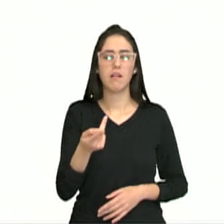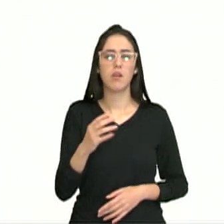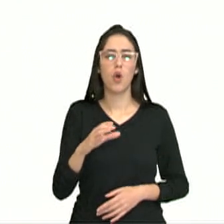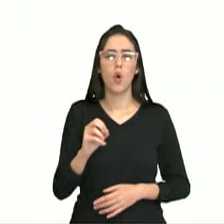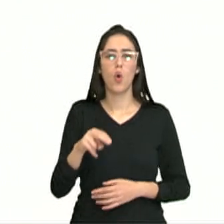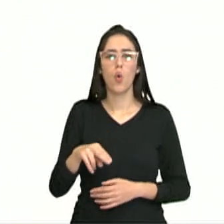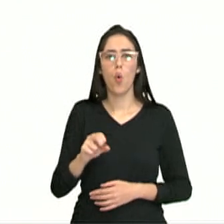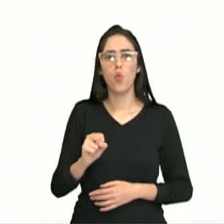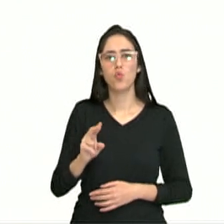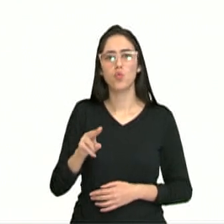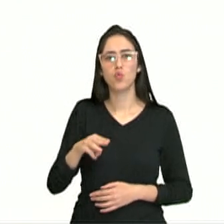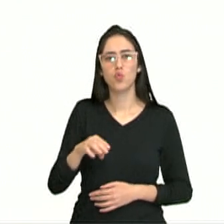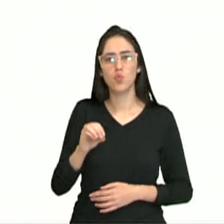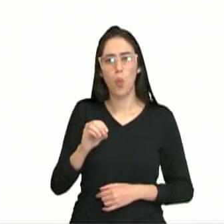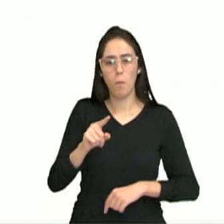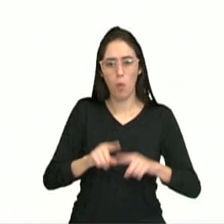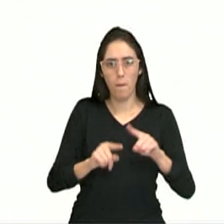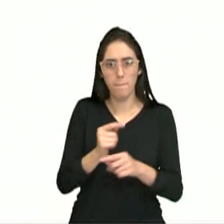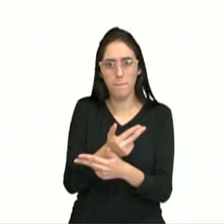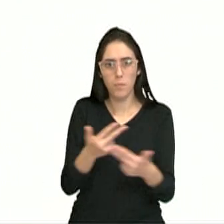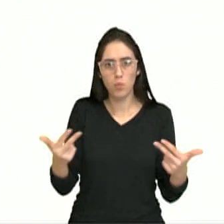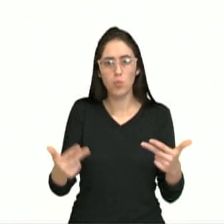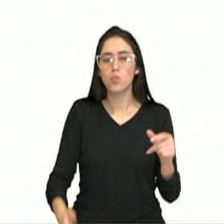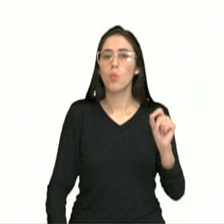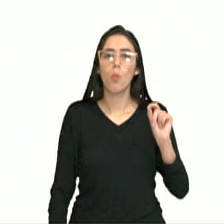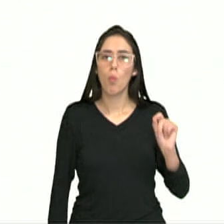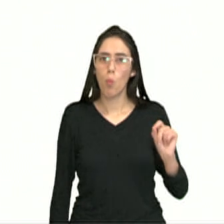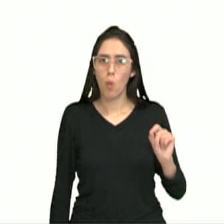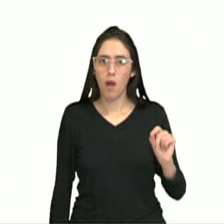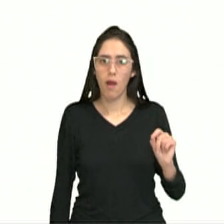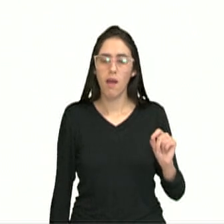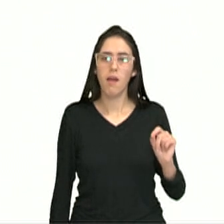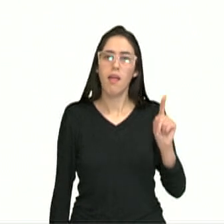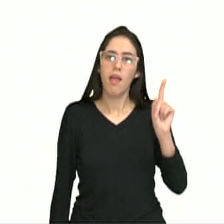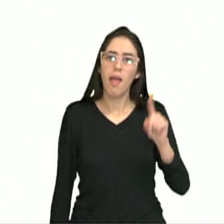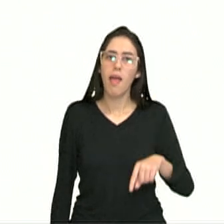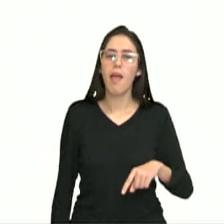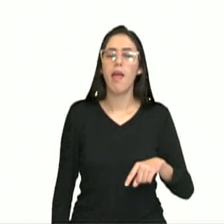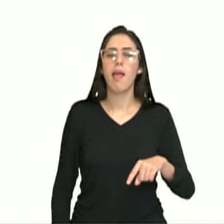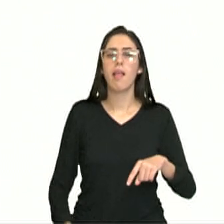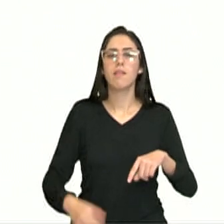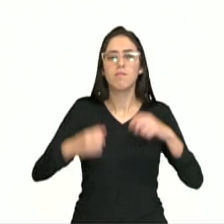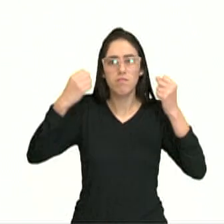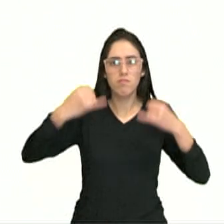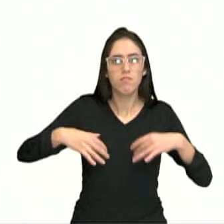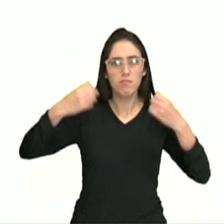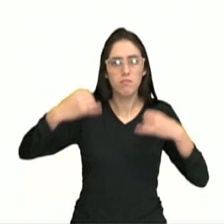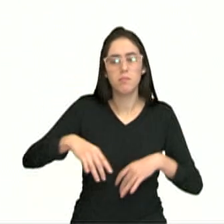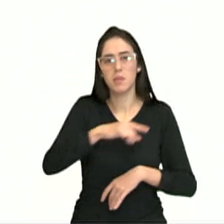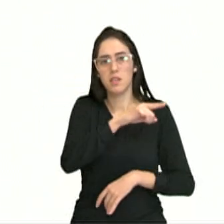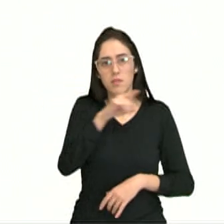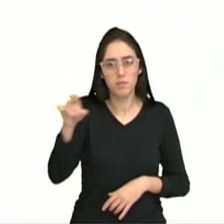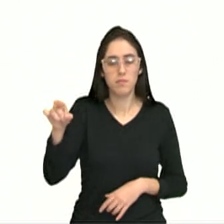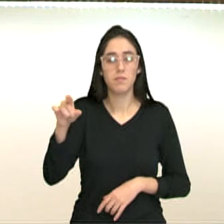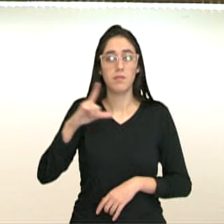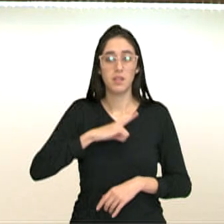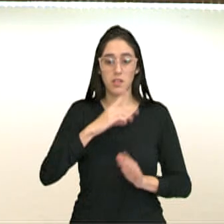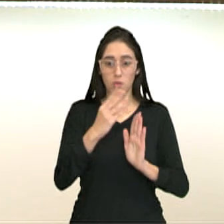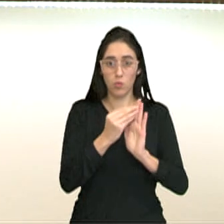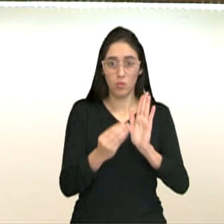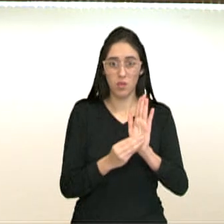de produtos, a gente está sempre reforçando para vocês que o conteúdo que a